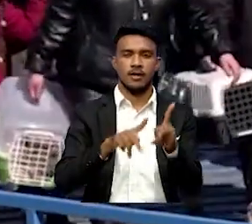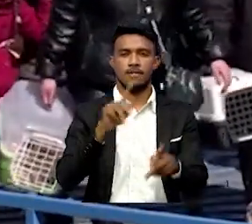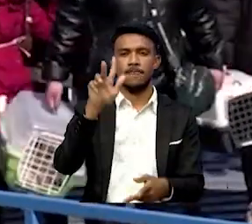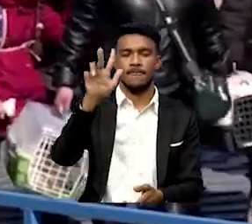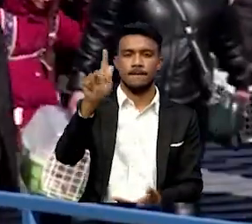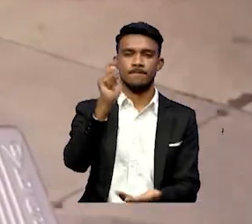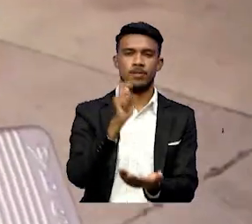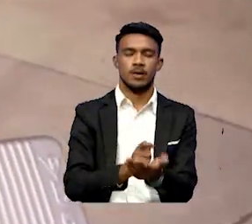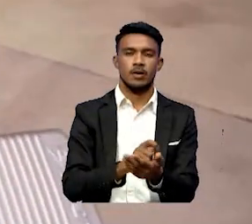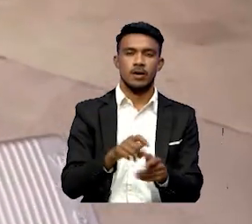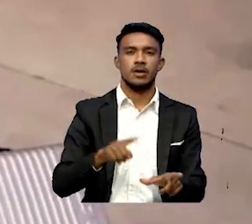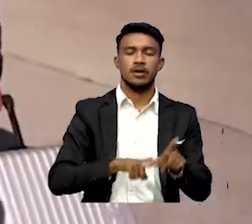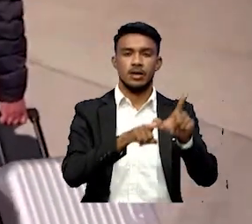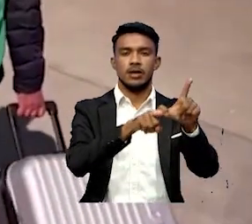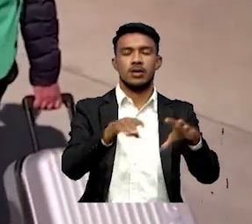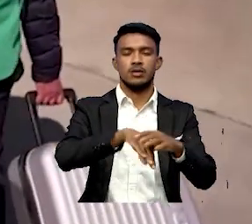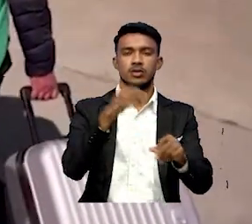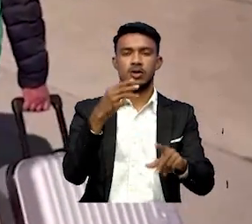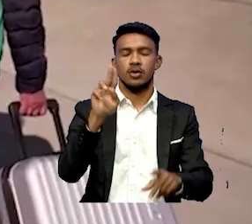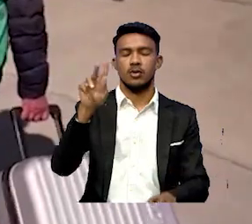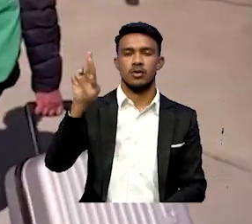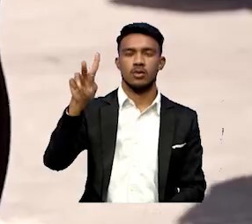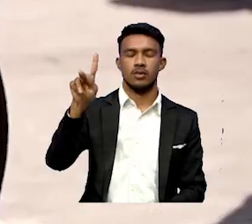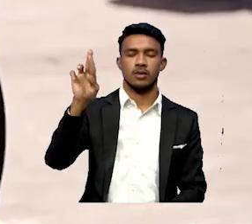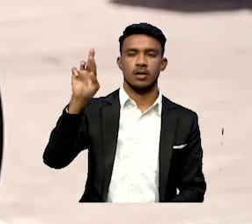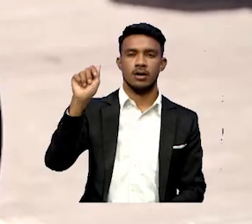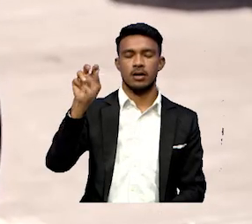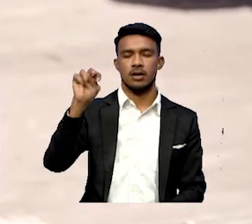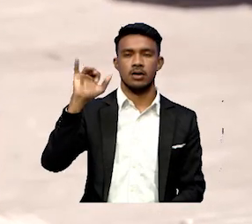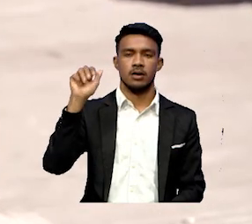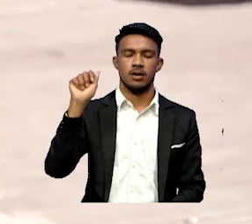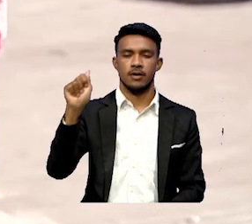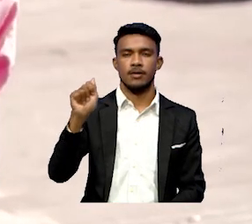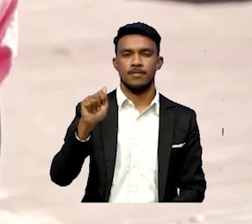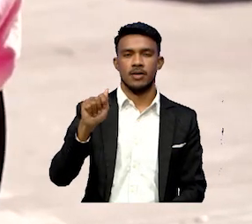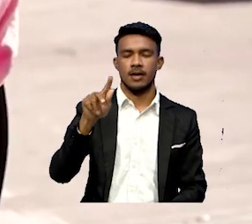sai Rússia Ucrânia, notir número Nações Unidas, é uma liu ring atos lima,